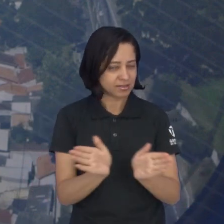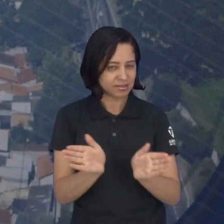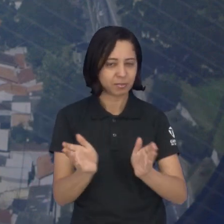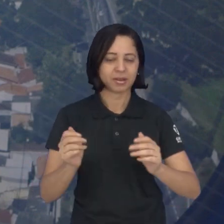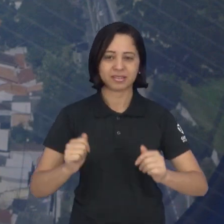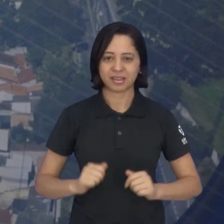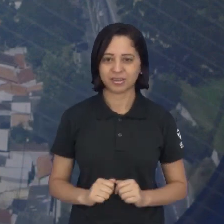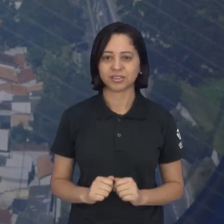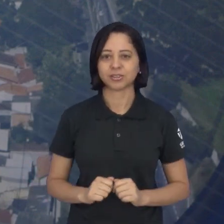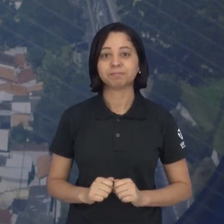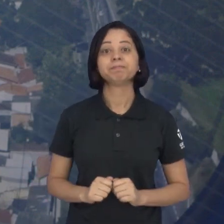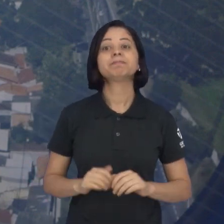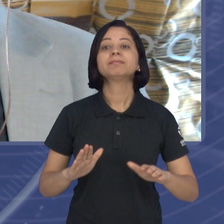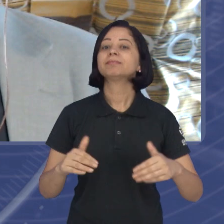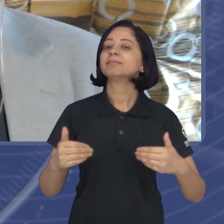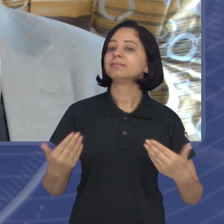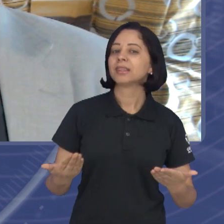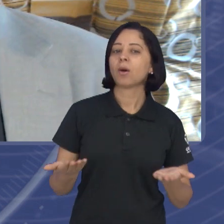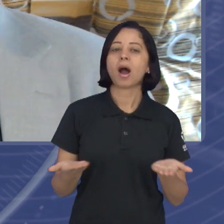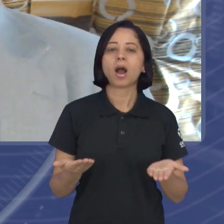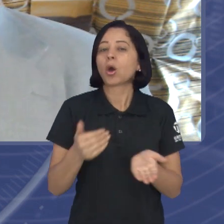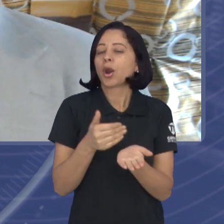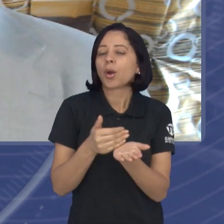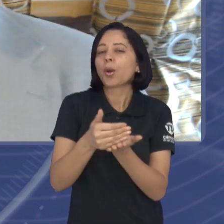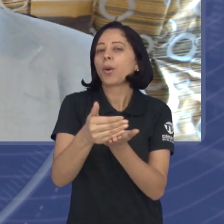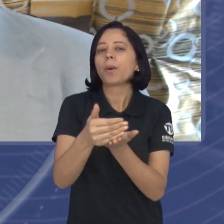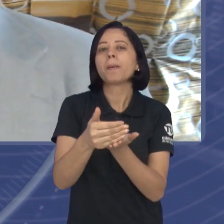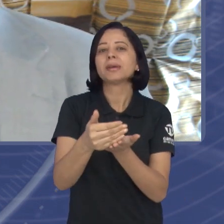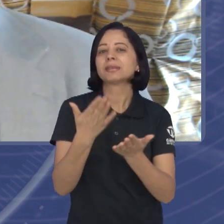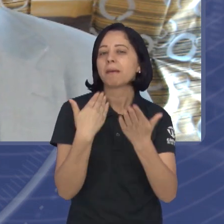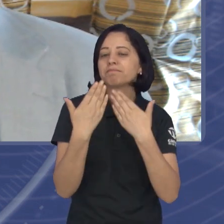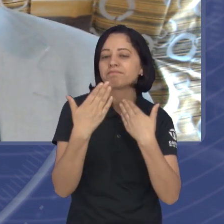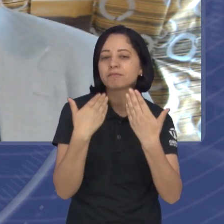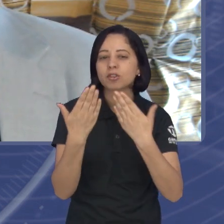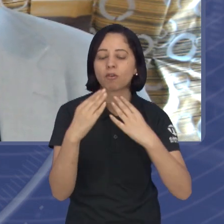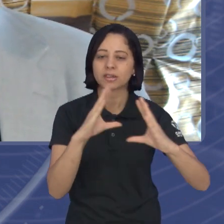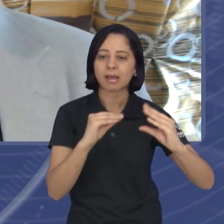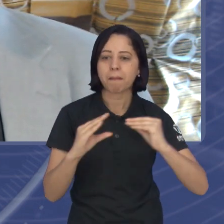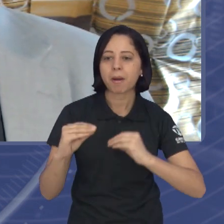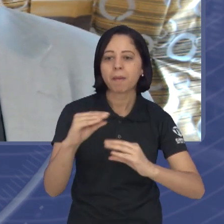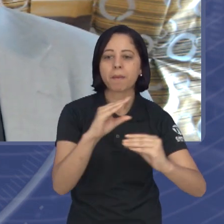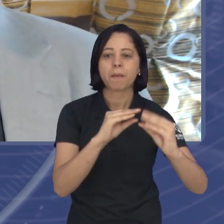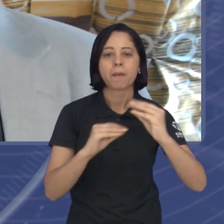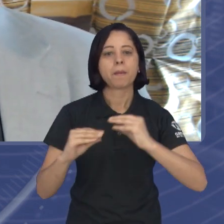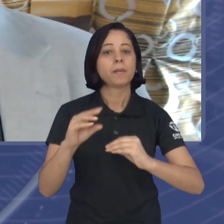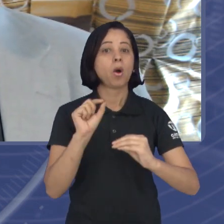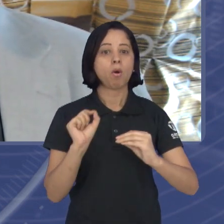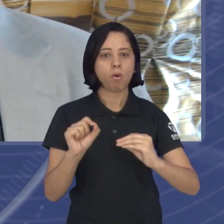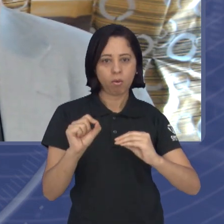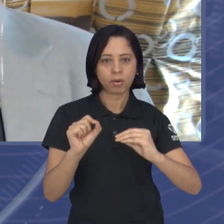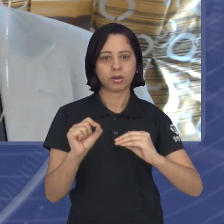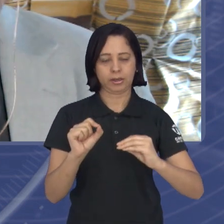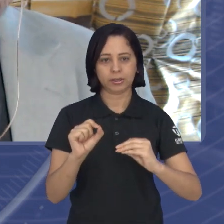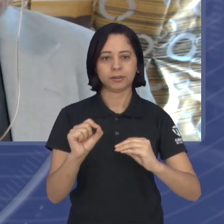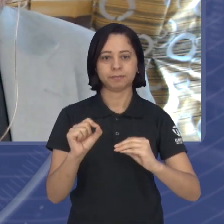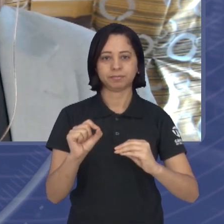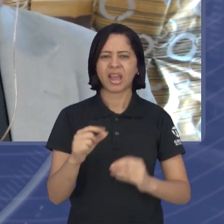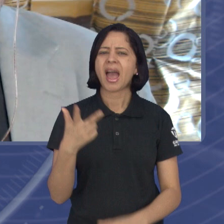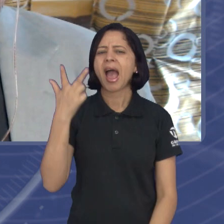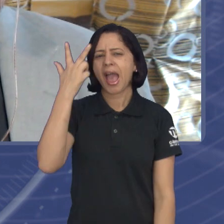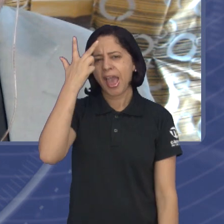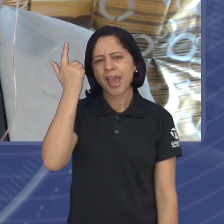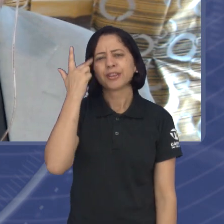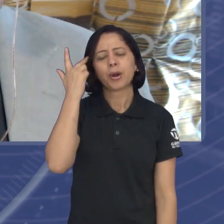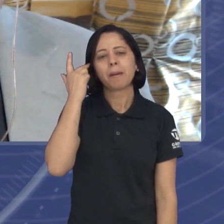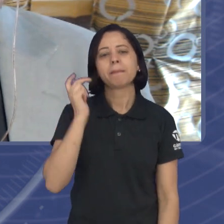né? Bom, Lucas, vamos então começar aqui o nosso diálogo, o nosso bate-papo. É exatamente isso, né? É muito comum a